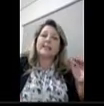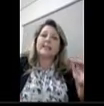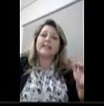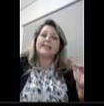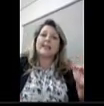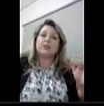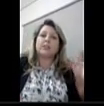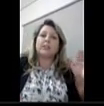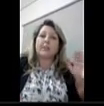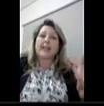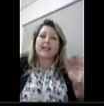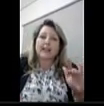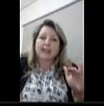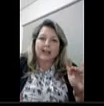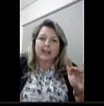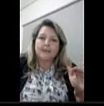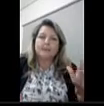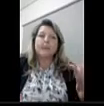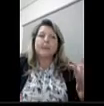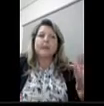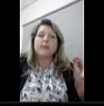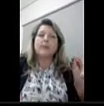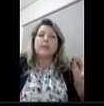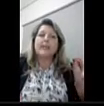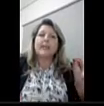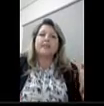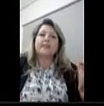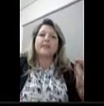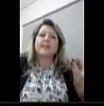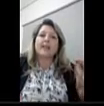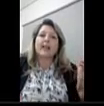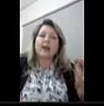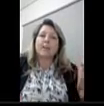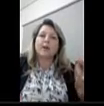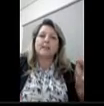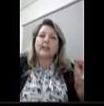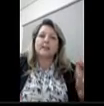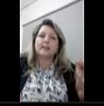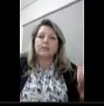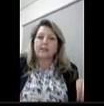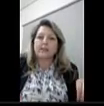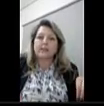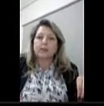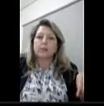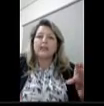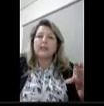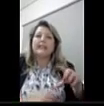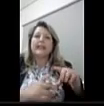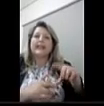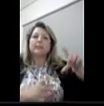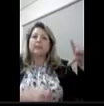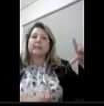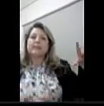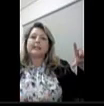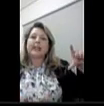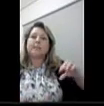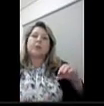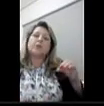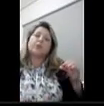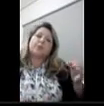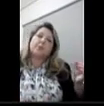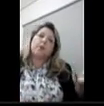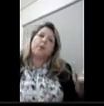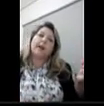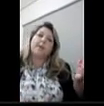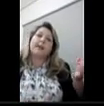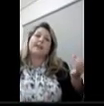estabelecer essa rotina bem clara e o que ele vai fazer após cada situação. E, dentro desse tempo, eu